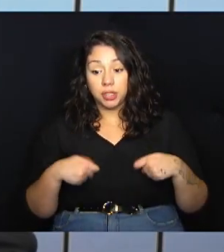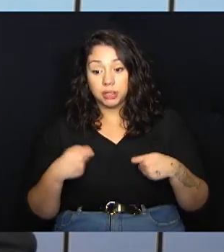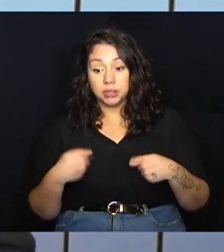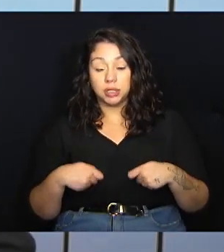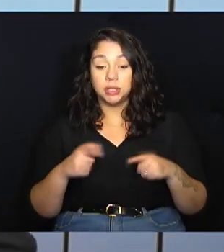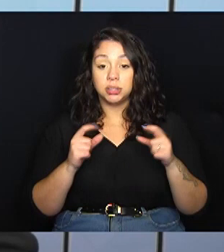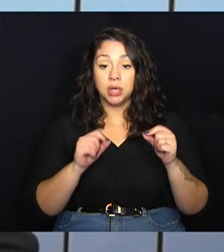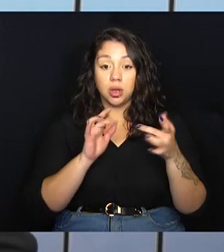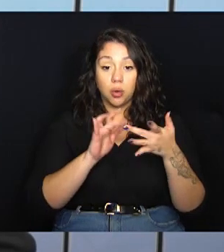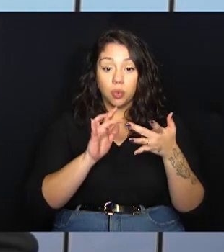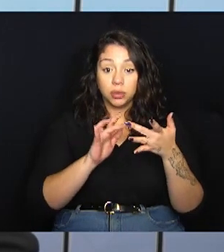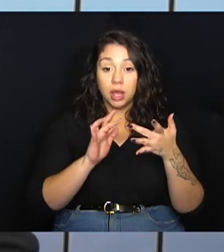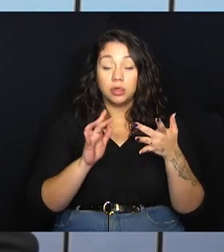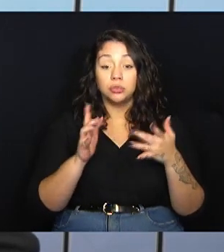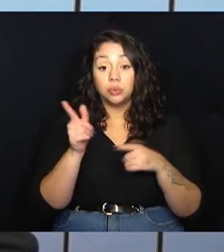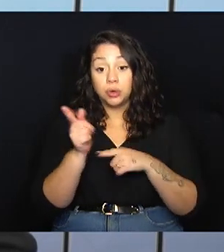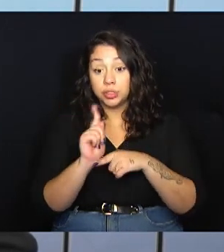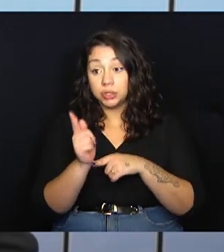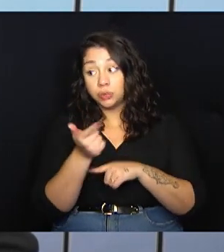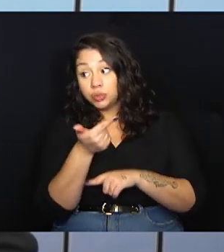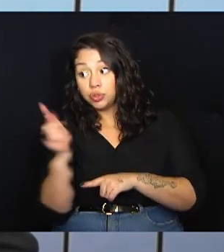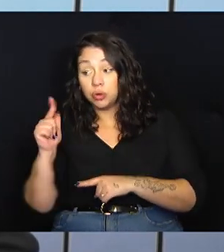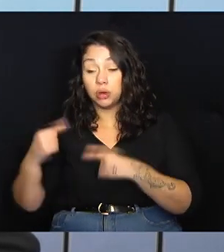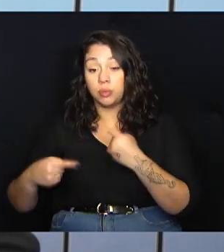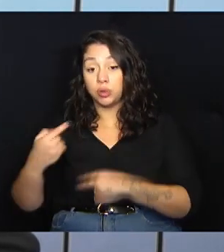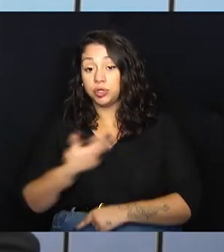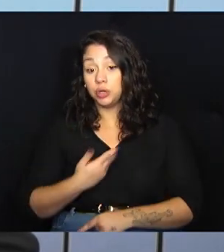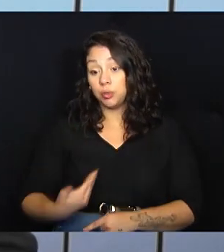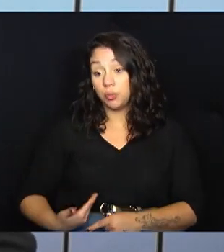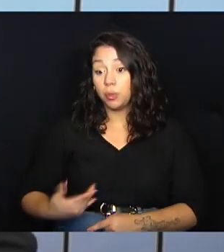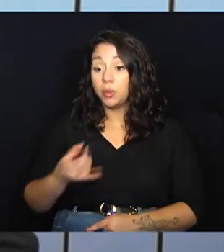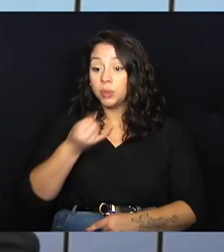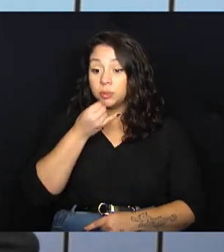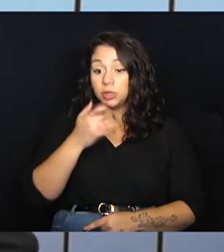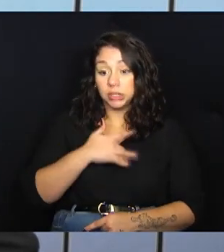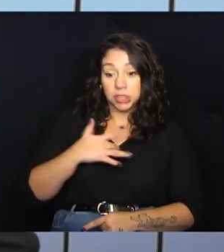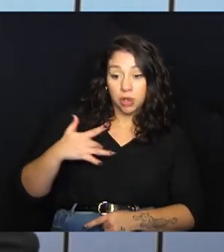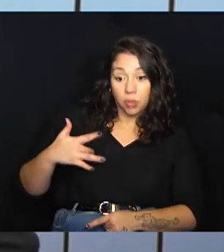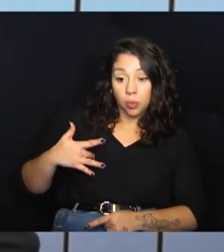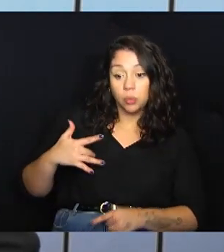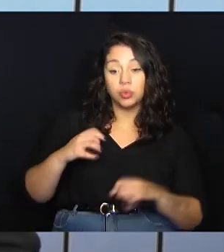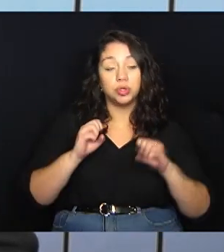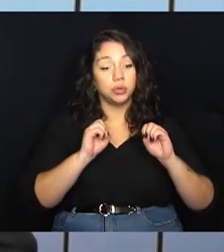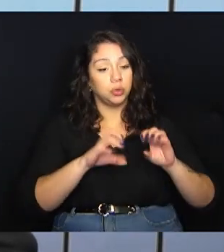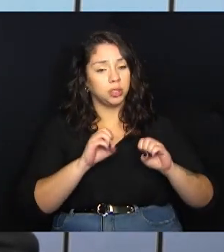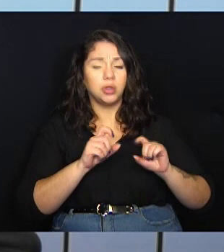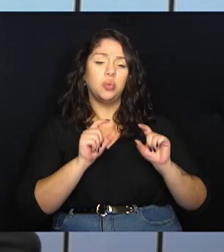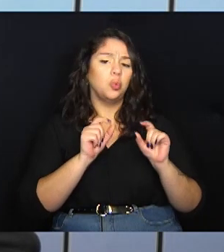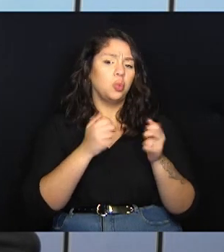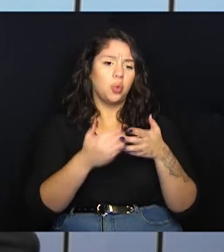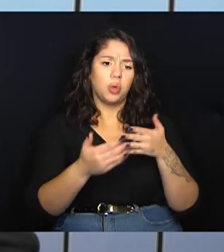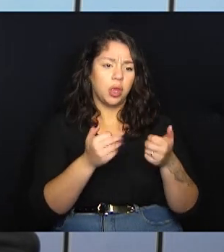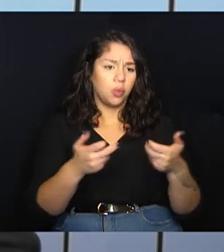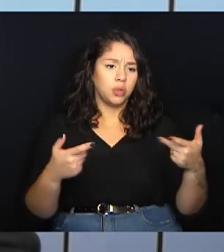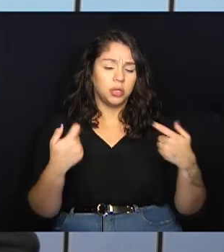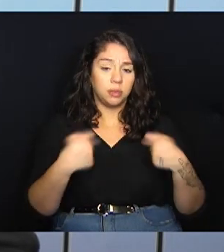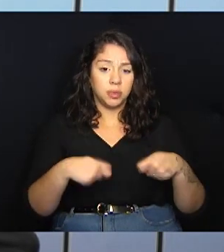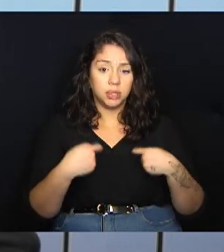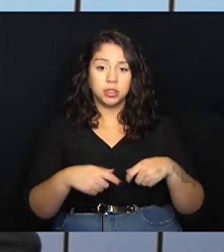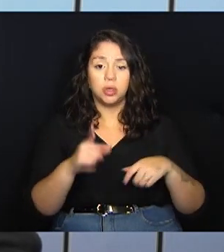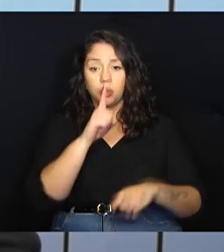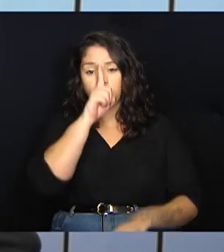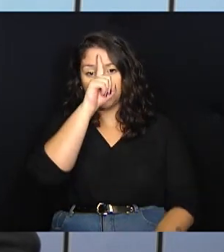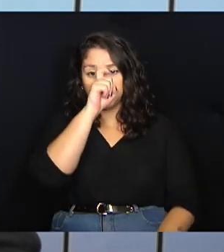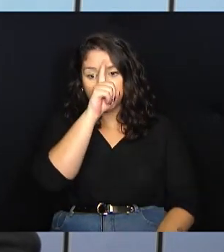o contato com a gestão de outra política pública, ou seja, da saúde, da educação, do que for necessário, com hospitais,